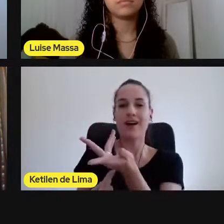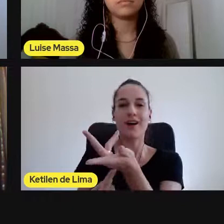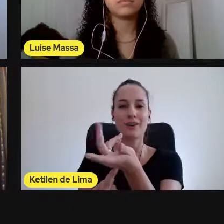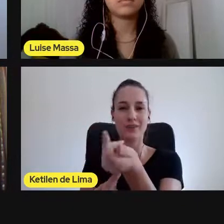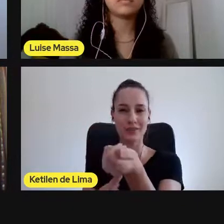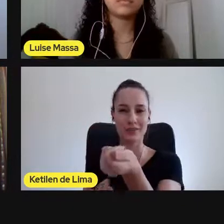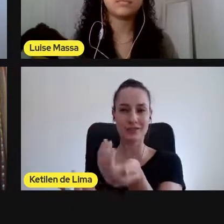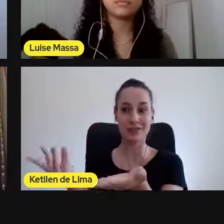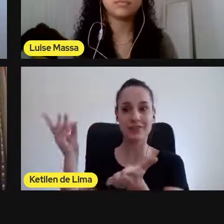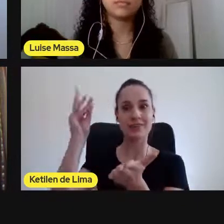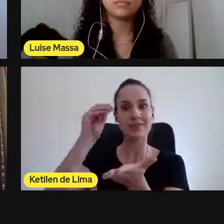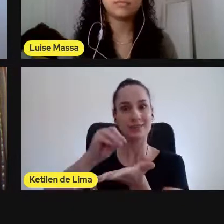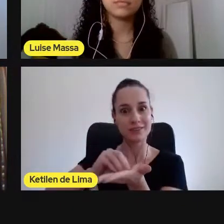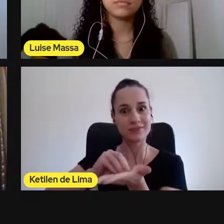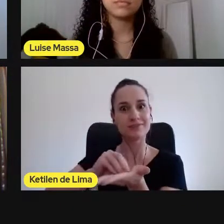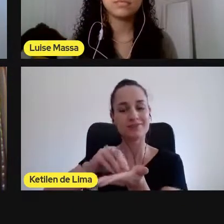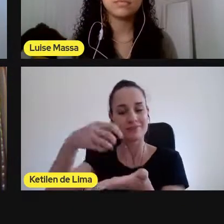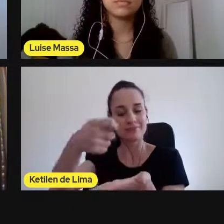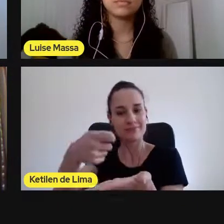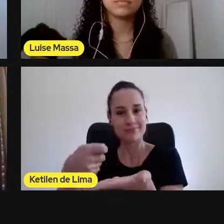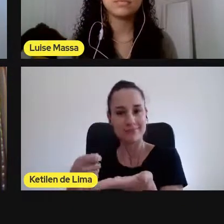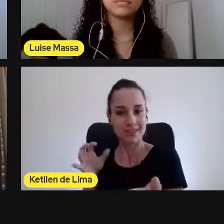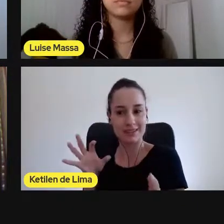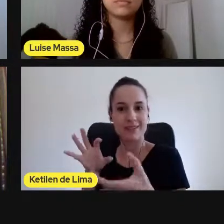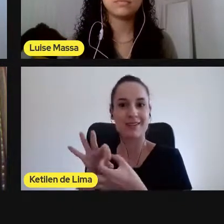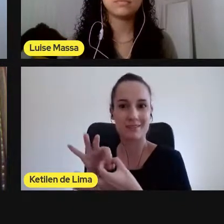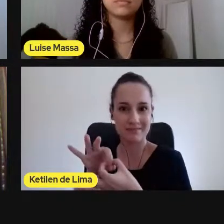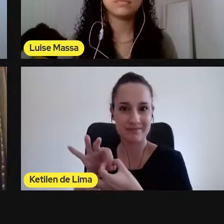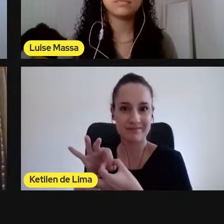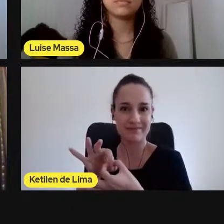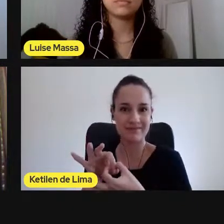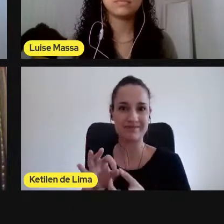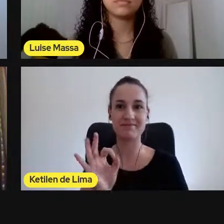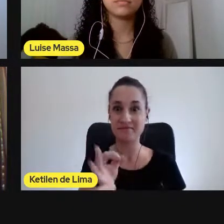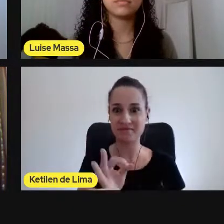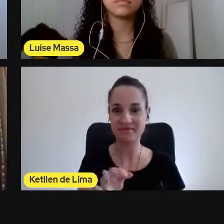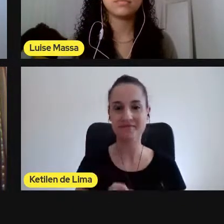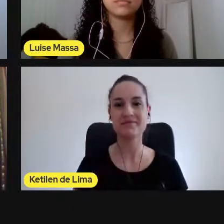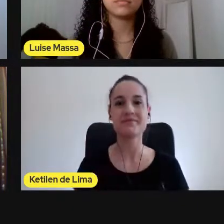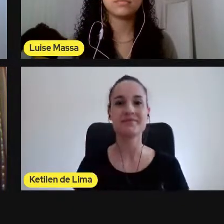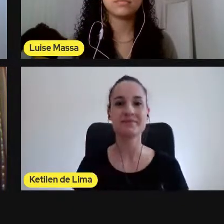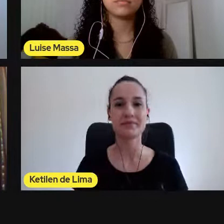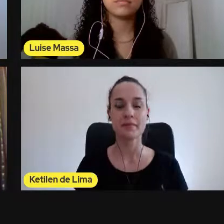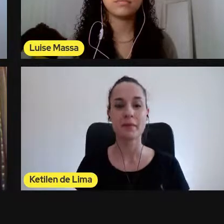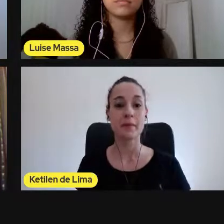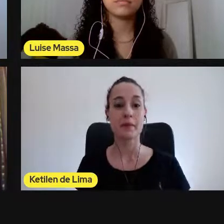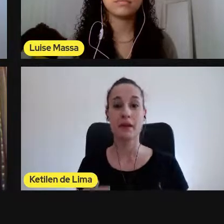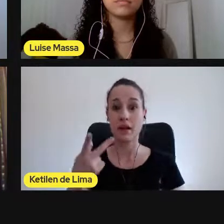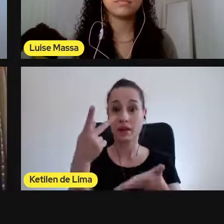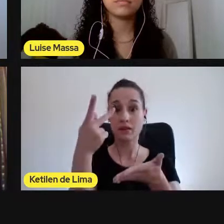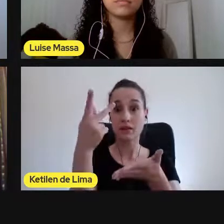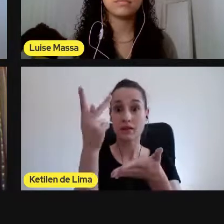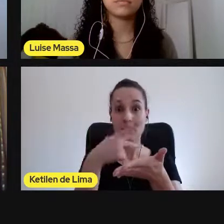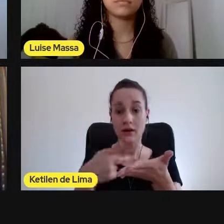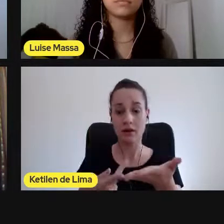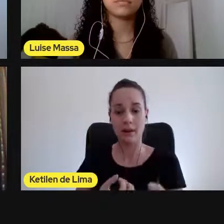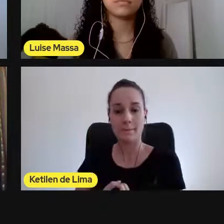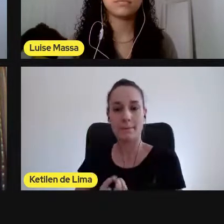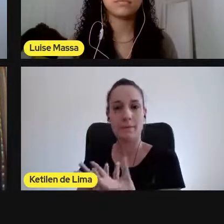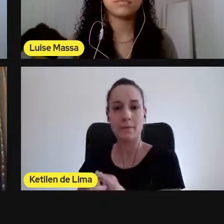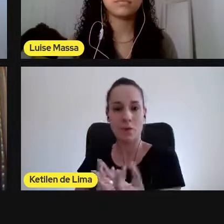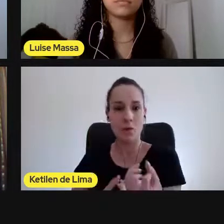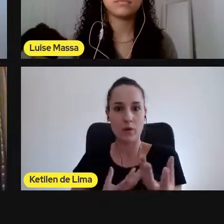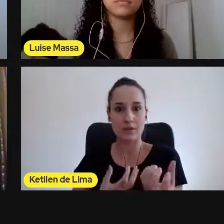Precisamos tomar essa iniciativa, né? Falar sobre poesia no nosso país hoje, infelizmente, é